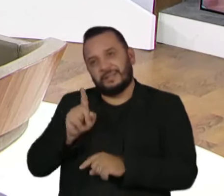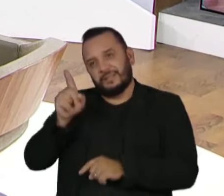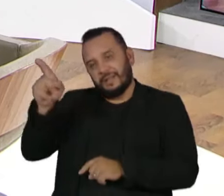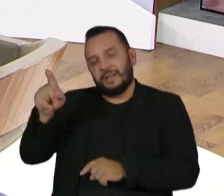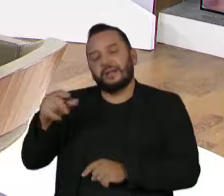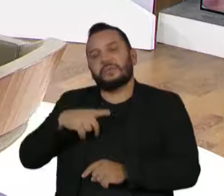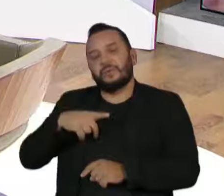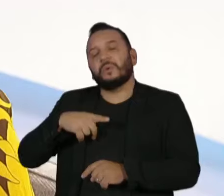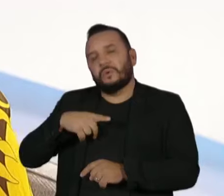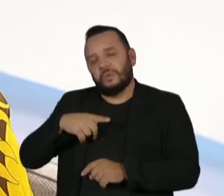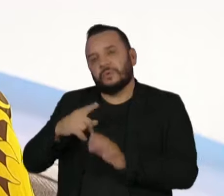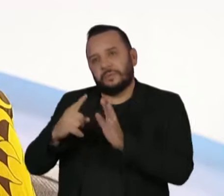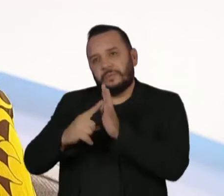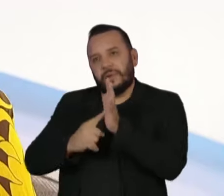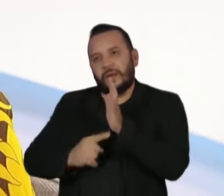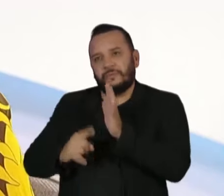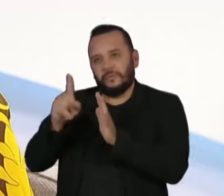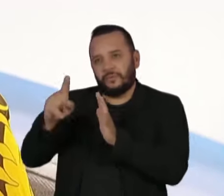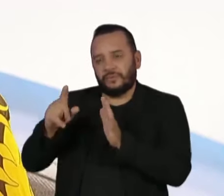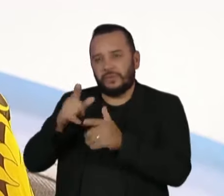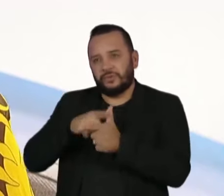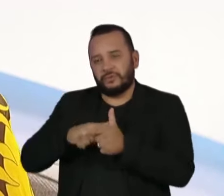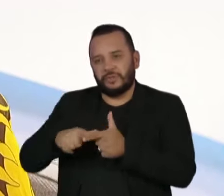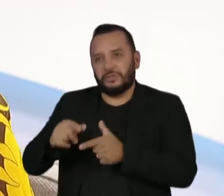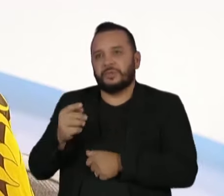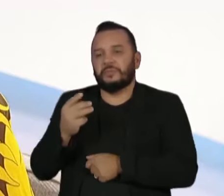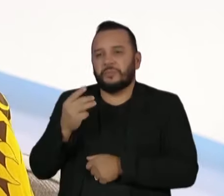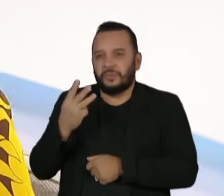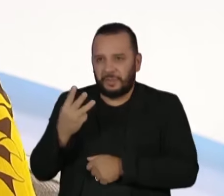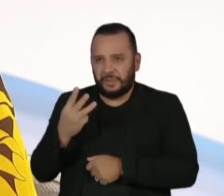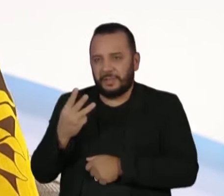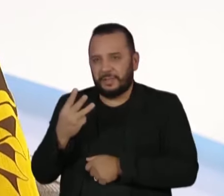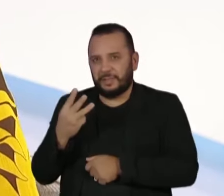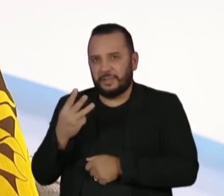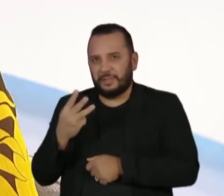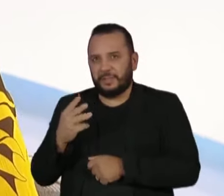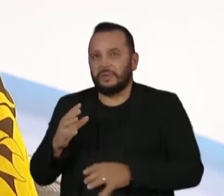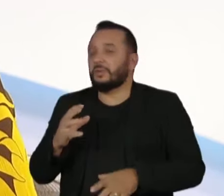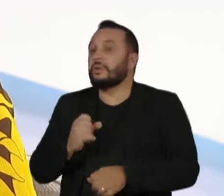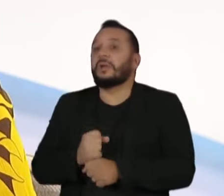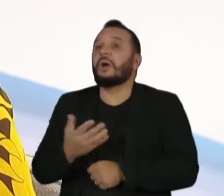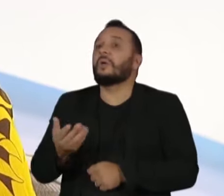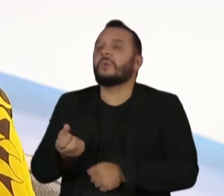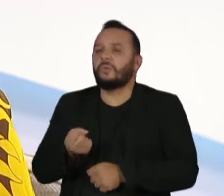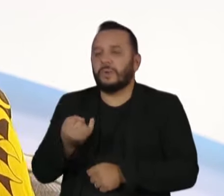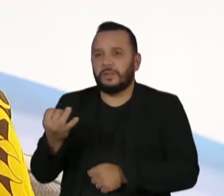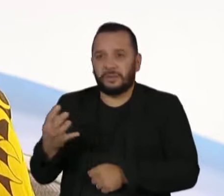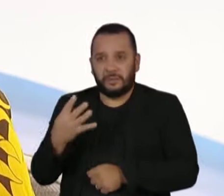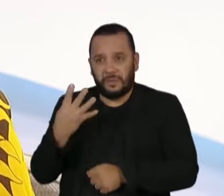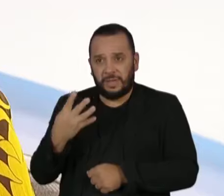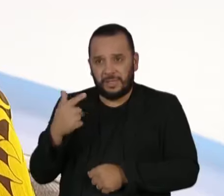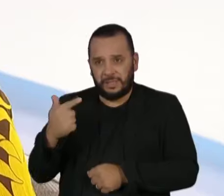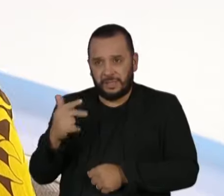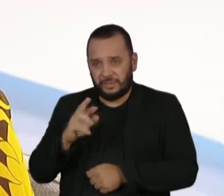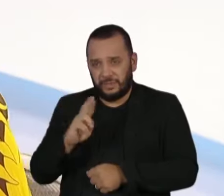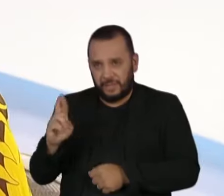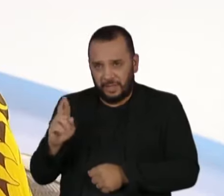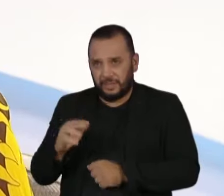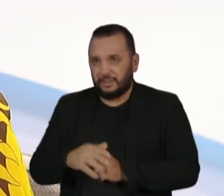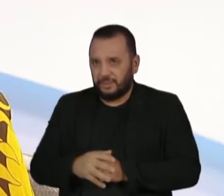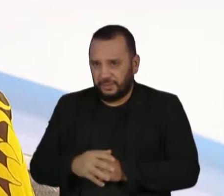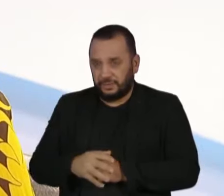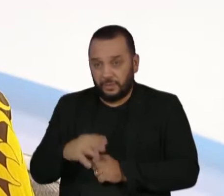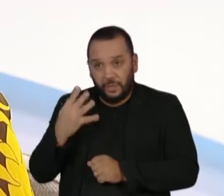Parque. Divide isso por 3, não é? Dá o quê? R$ 45, R$ 47,